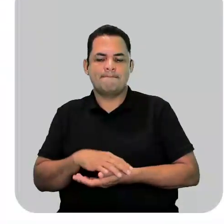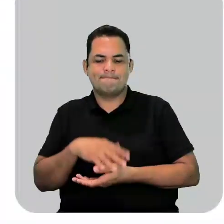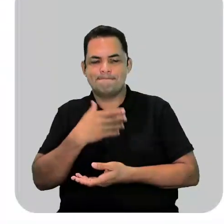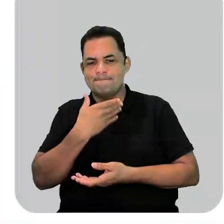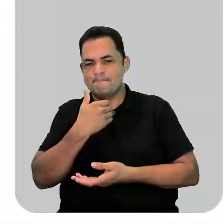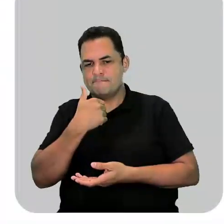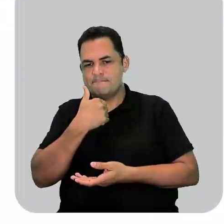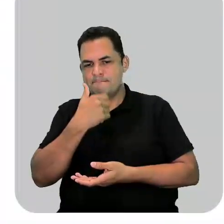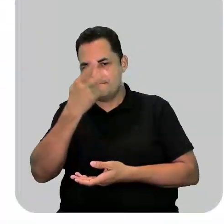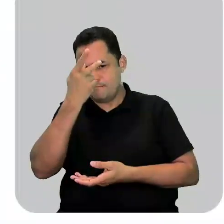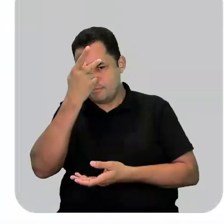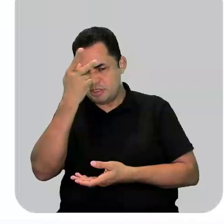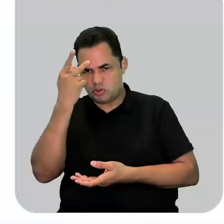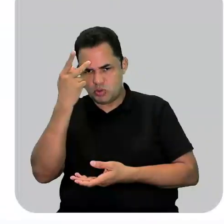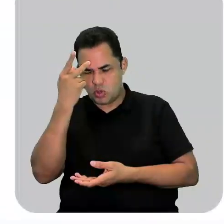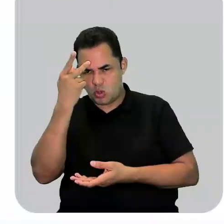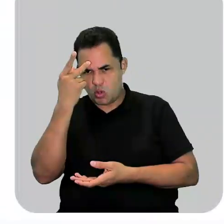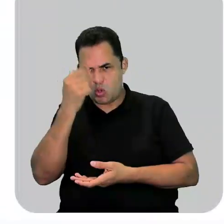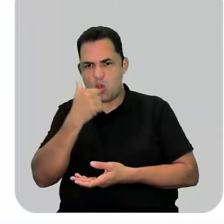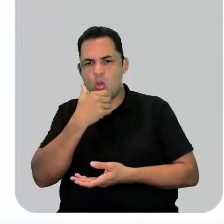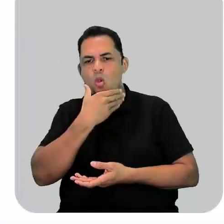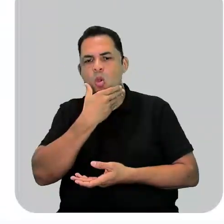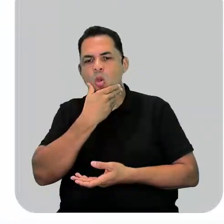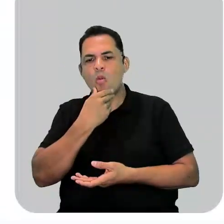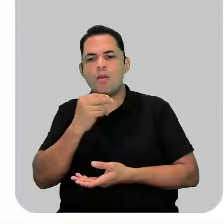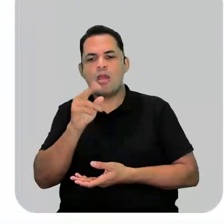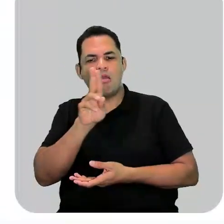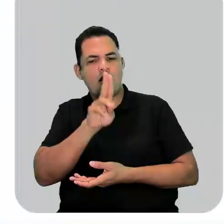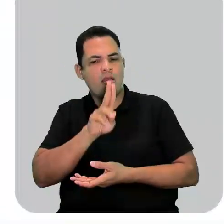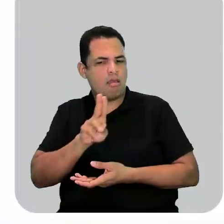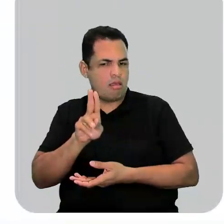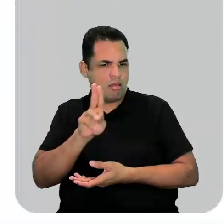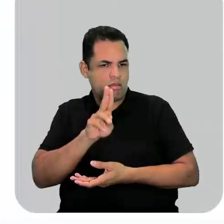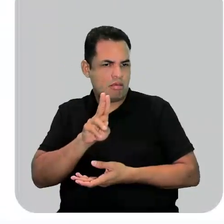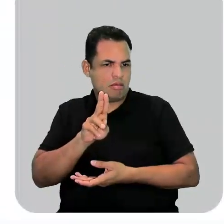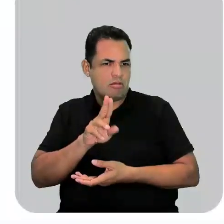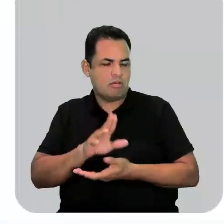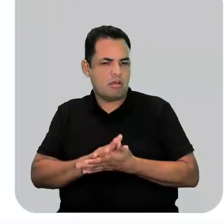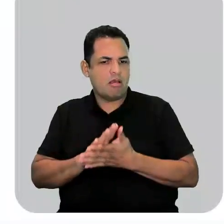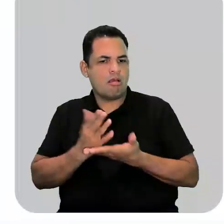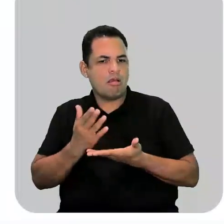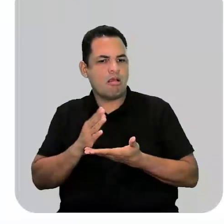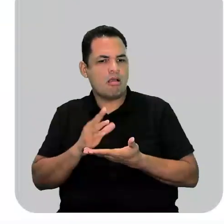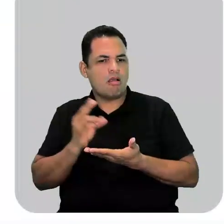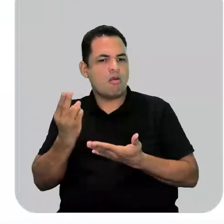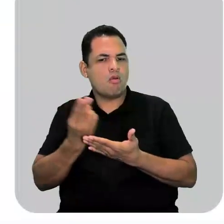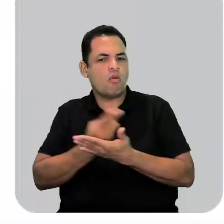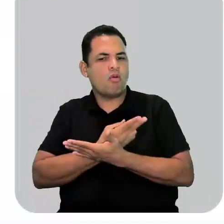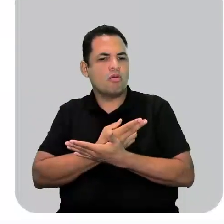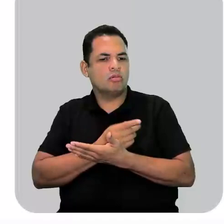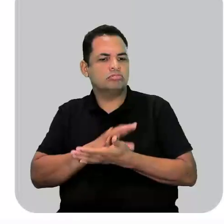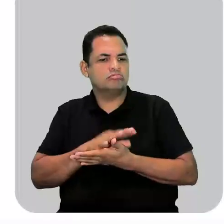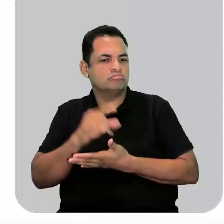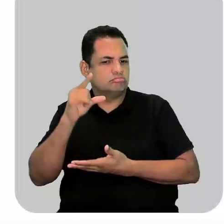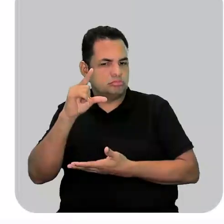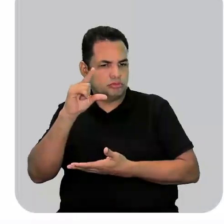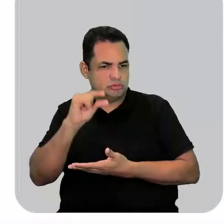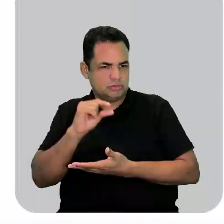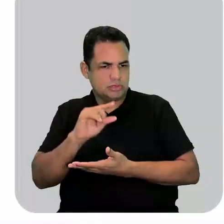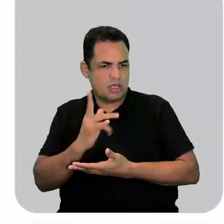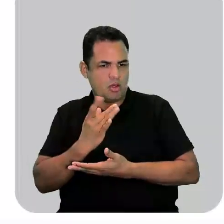usuários do sexo masculino, os anabolizantes provocam uma queda nos